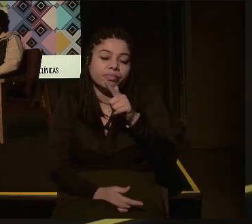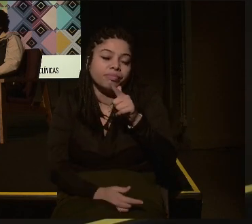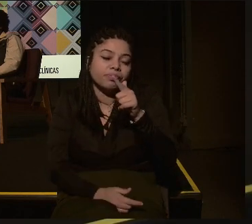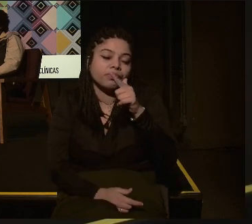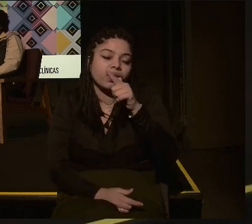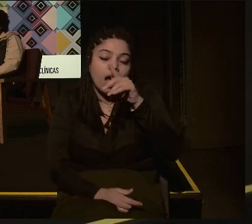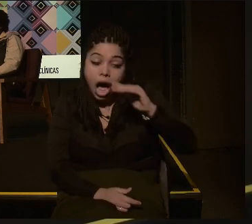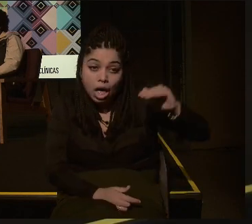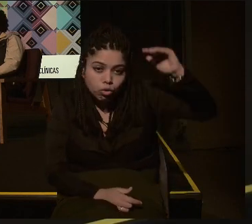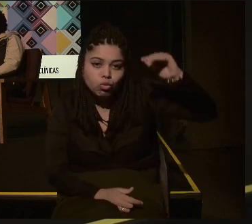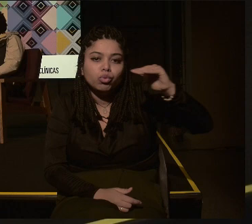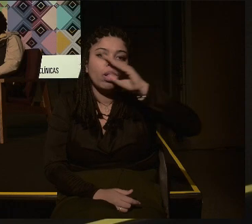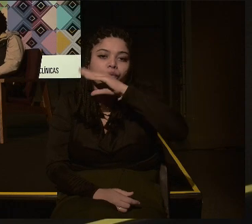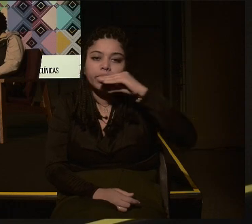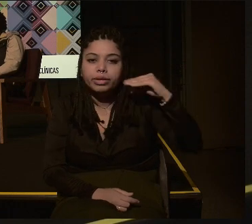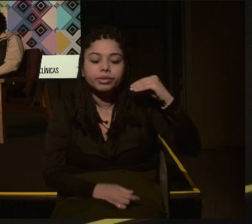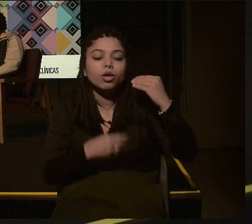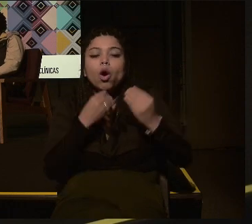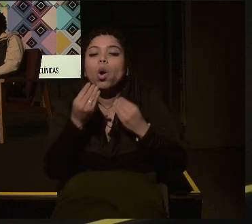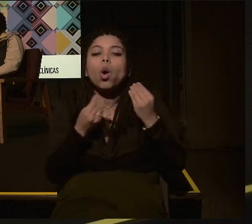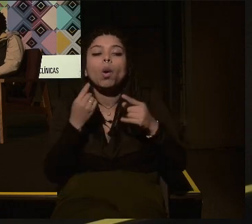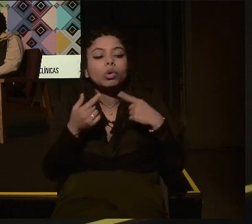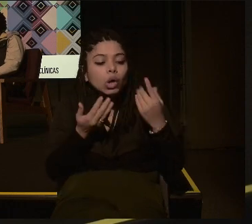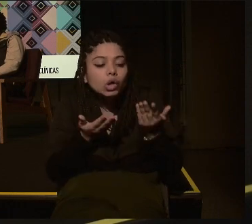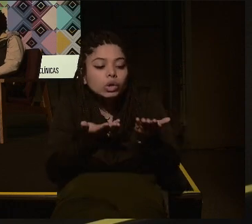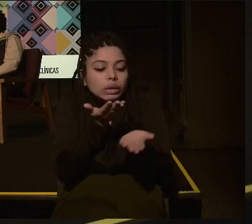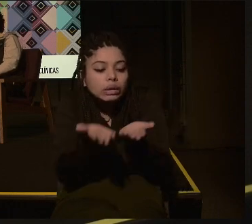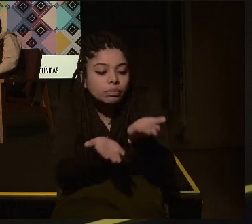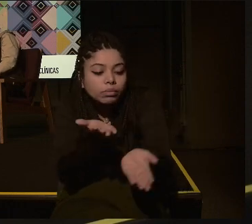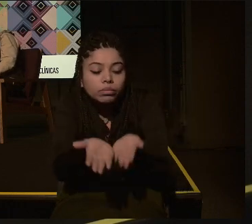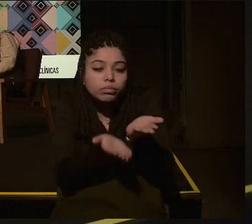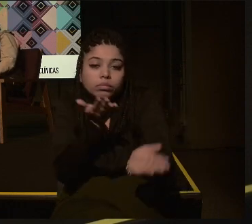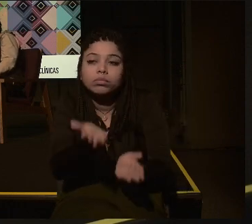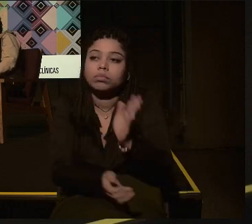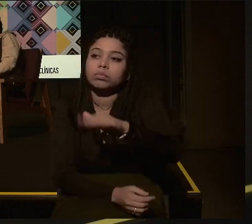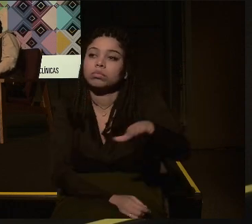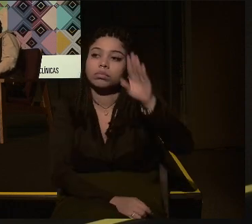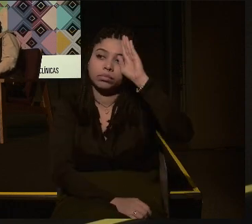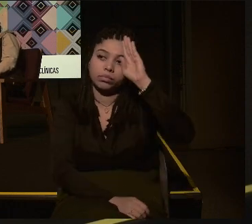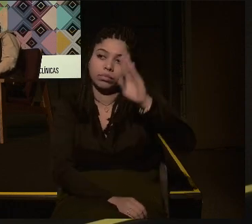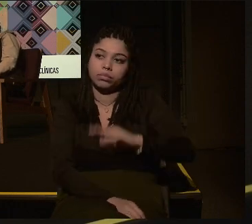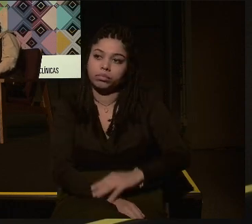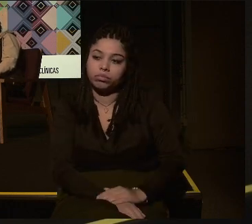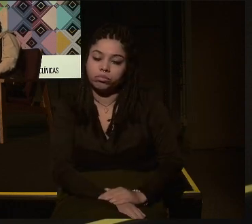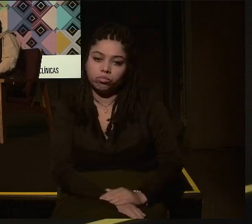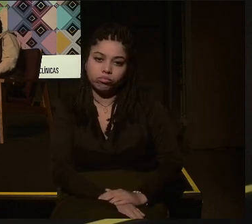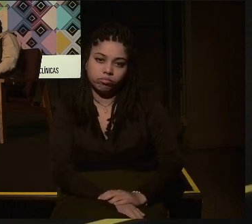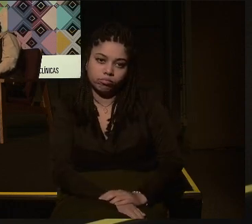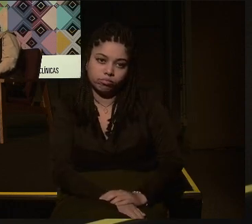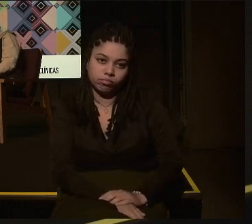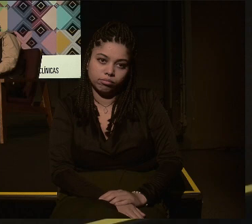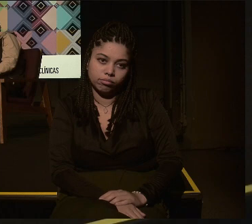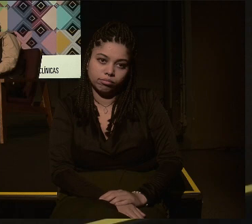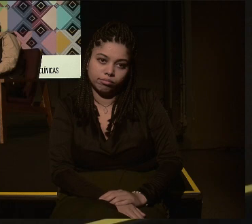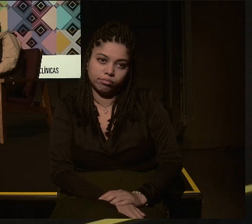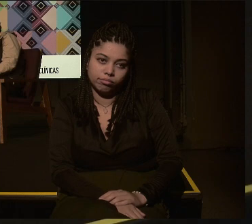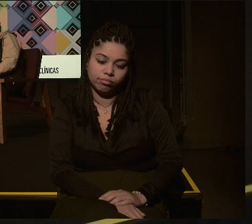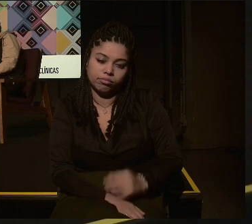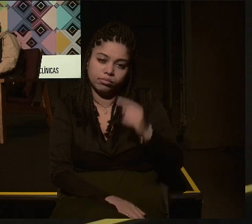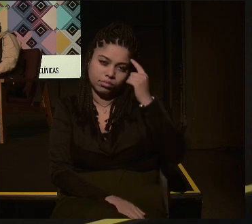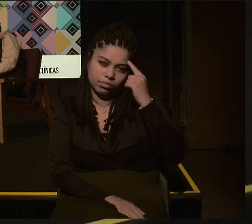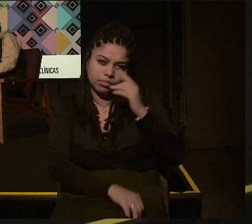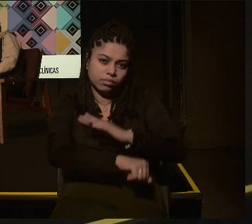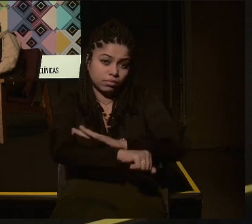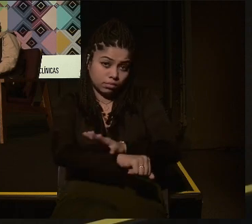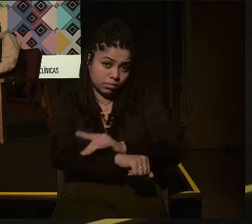né? Como é que a gente produz esse trabalho com crianças em especial? E aí, talvez, pensando que o racismo é